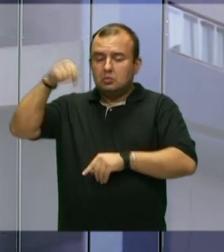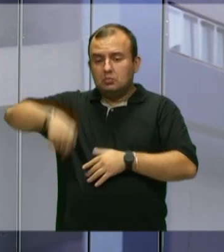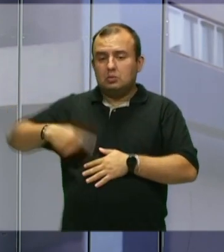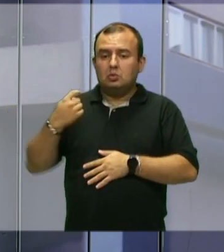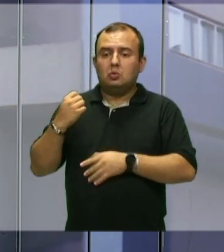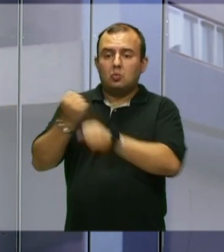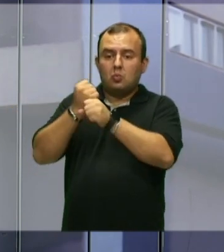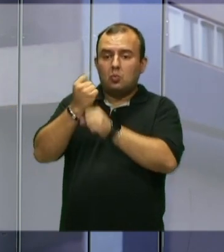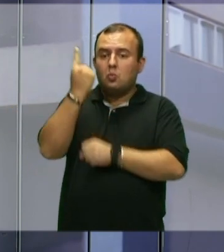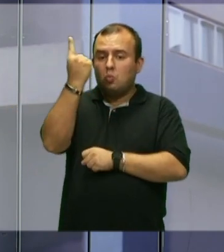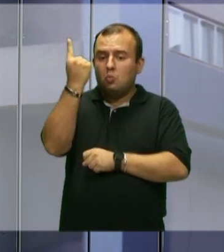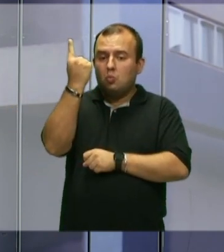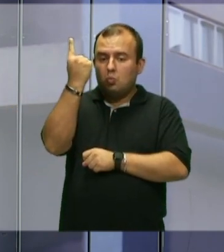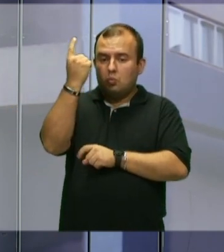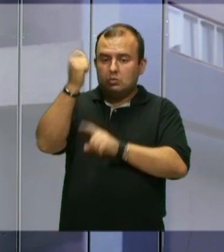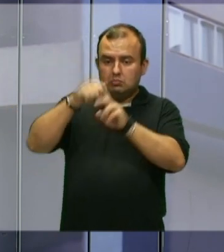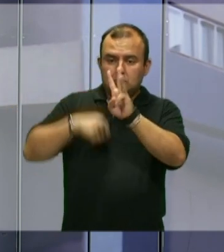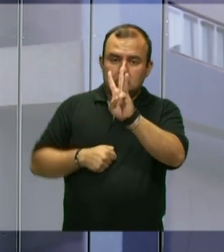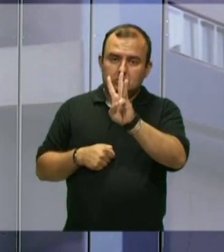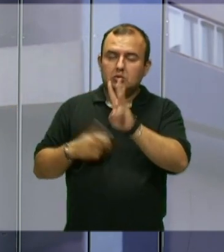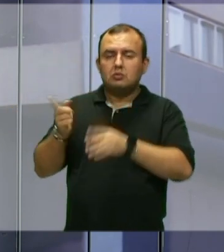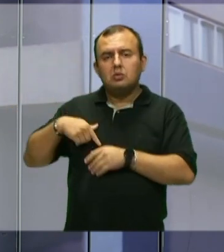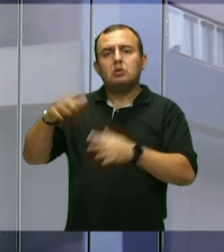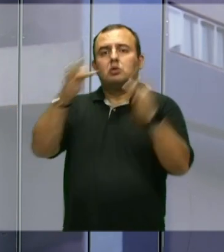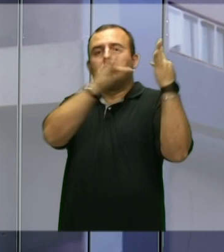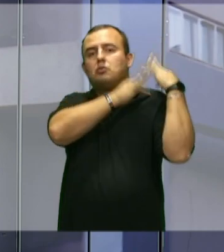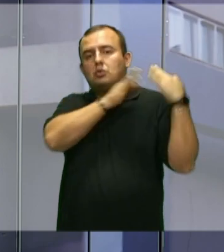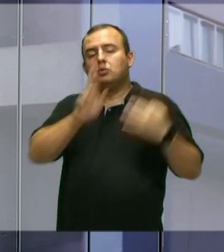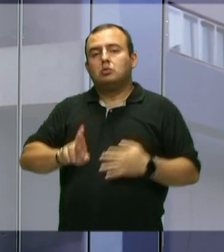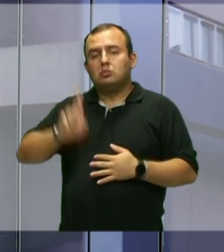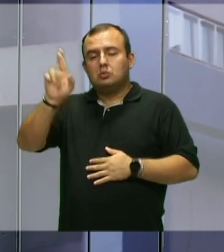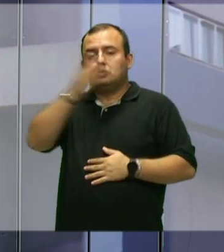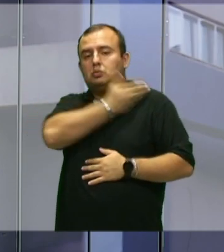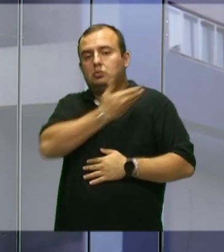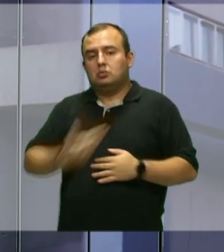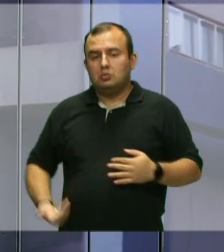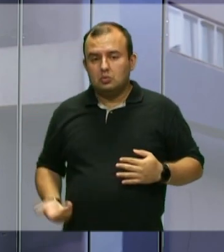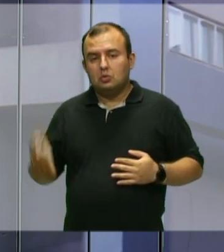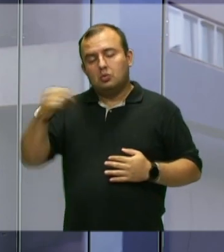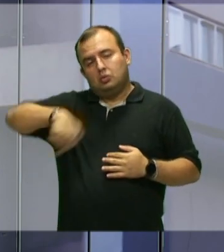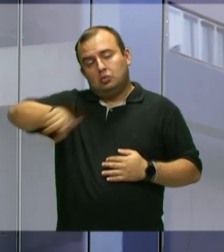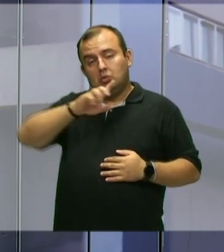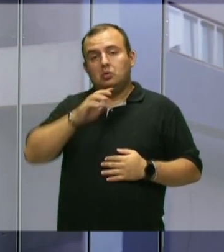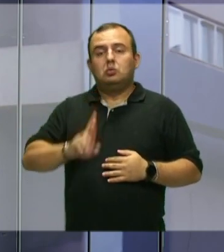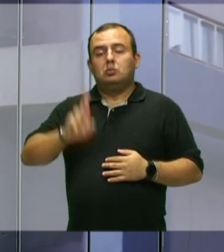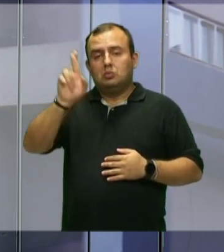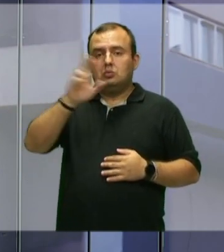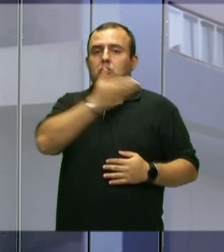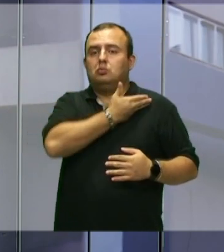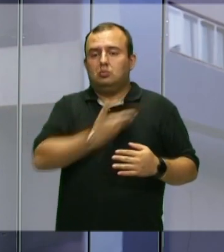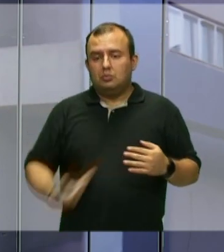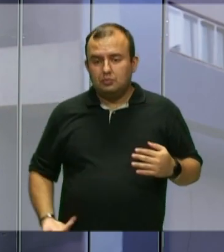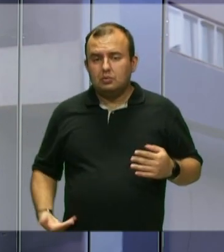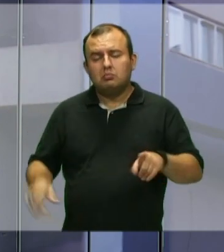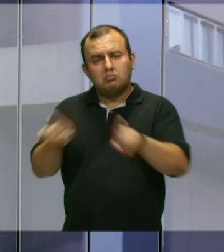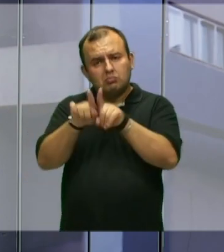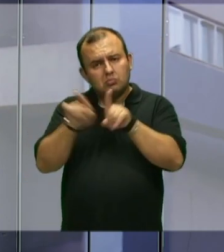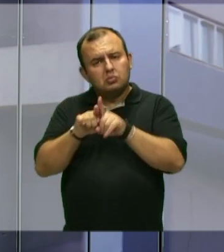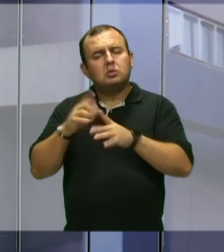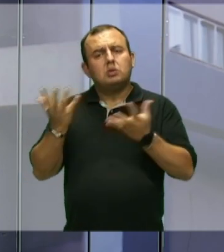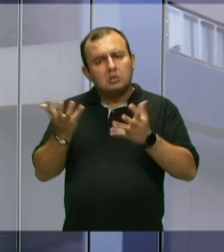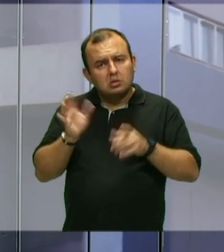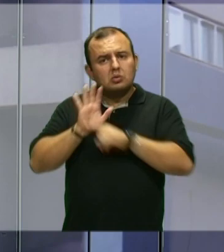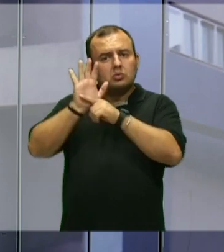meses, né? Nós viemos para cá na função de líder de governo, estamos hoje como líder de governo e procurando fazer o melhor,